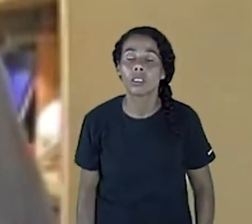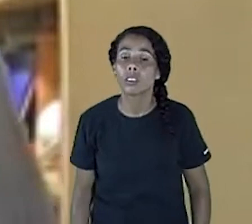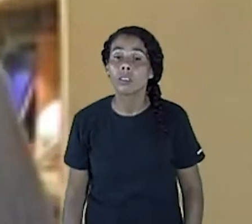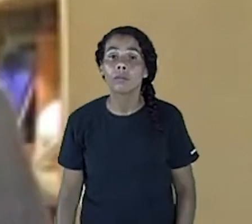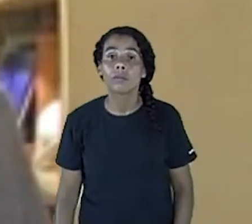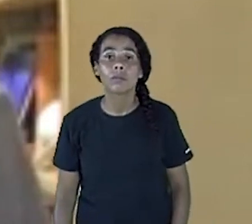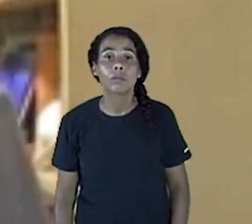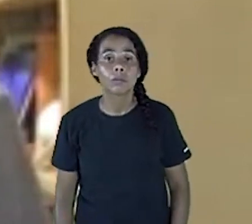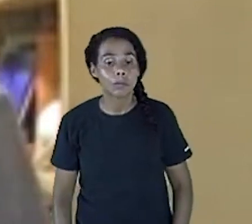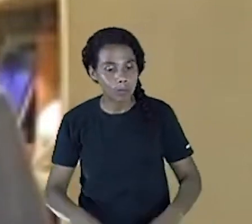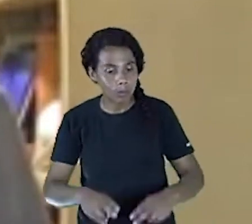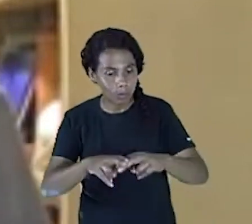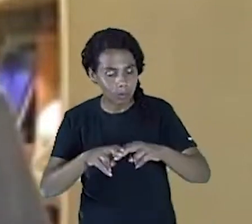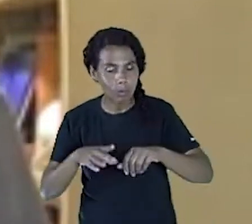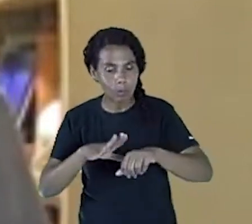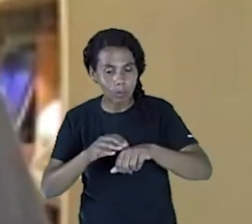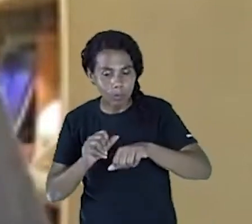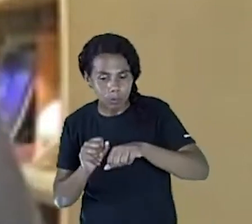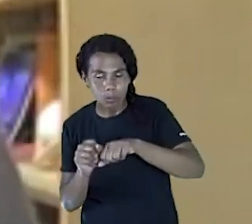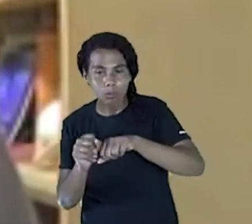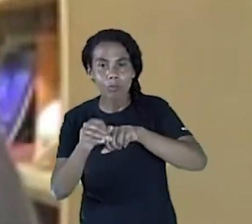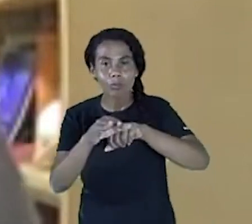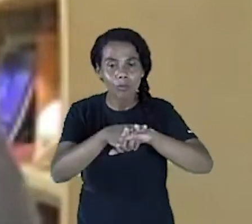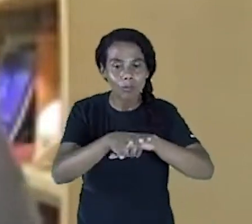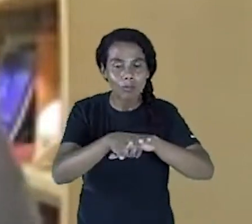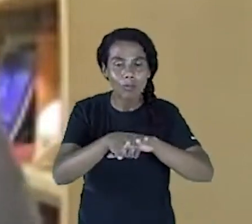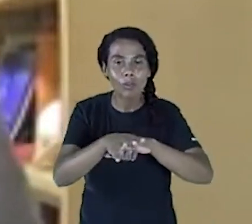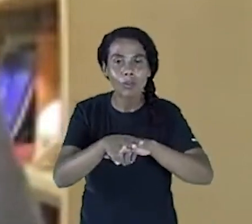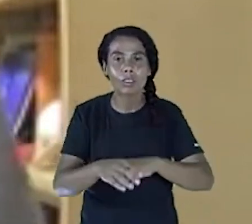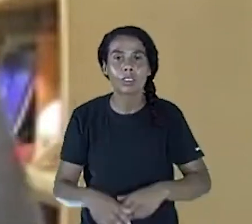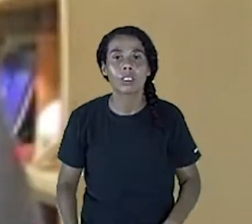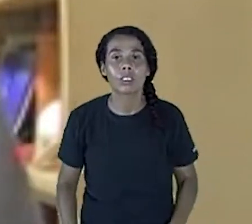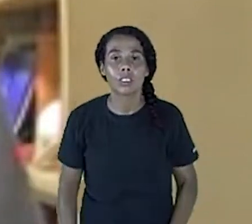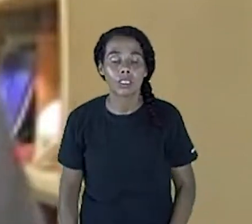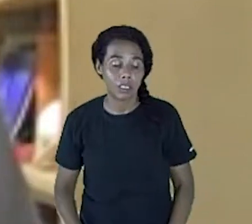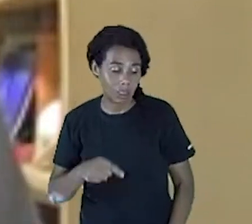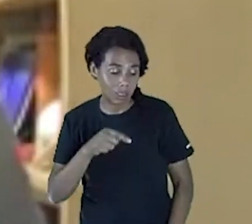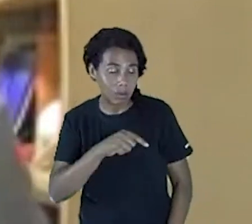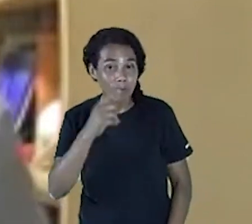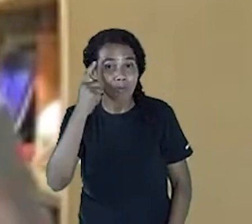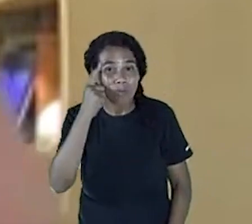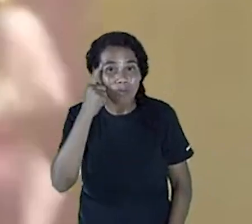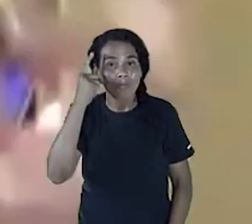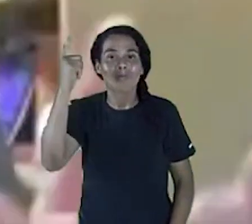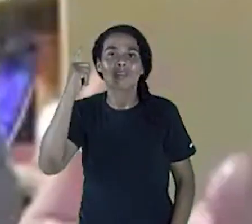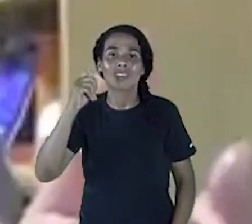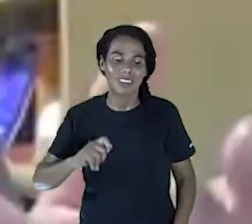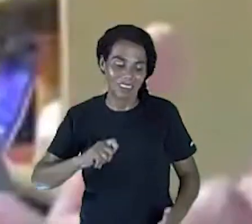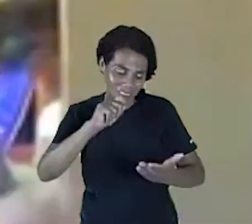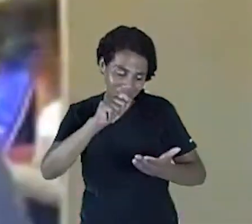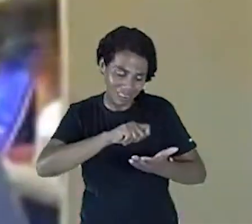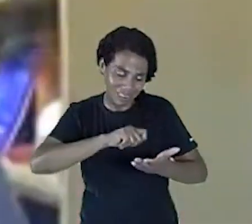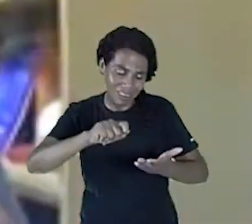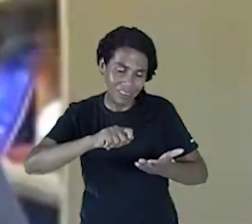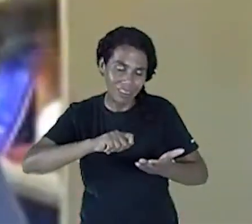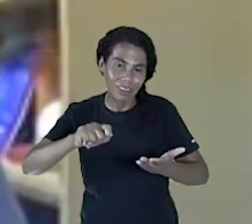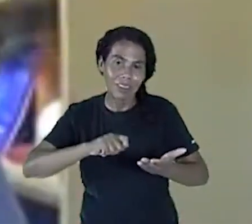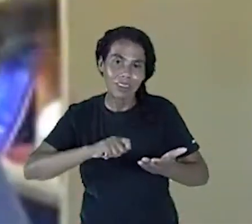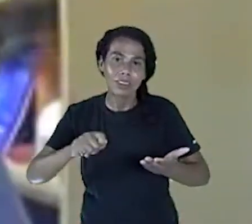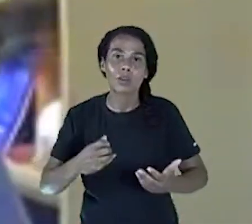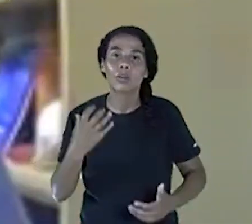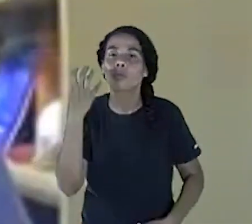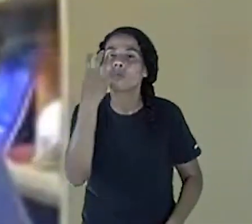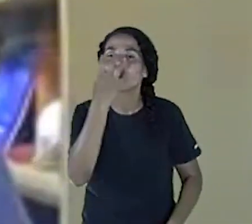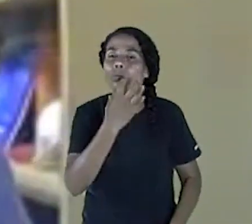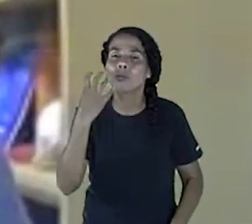no mundo, nos fazendo desafios. E no momento que a Terra está em